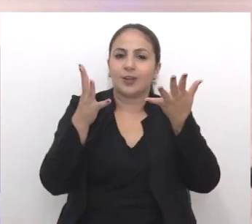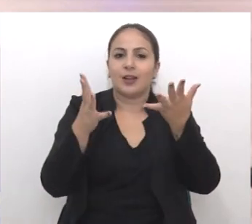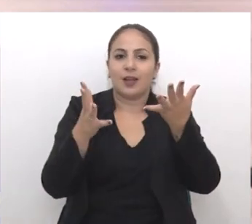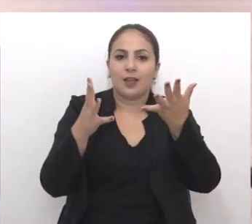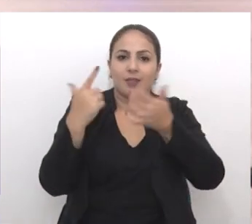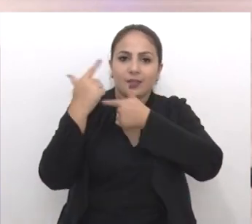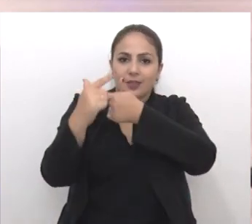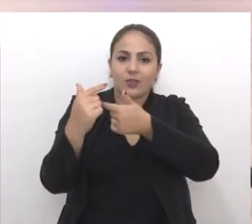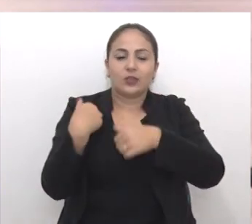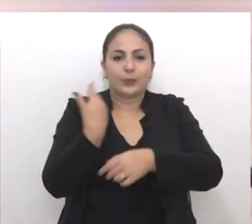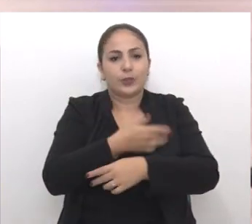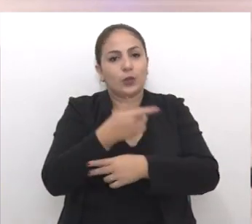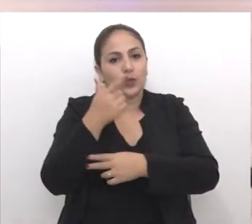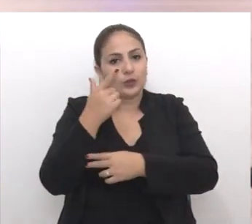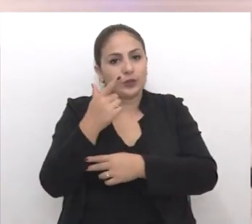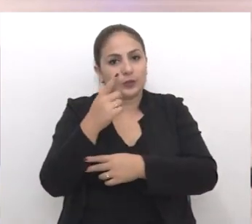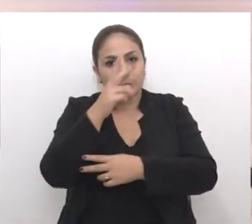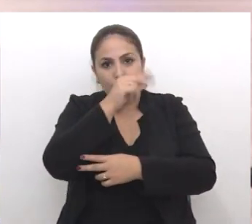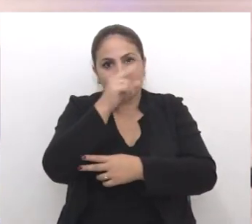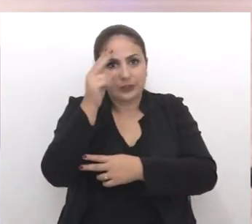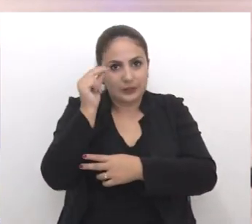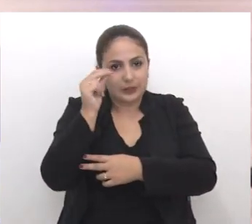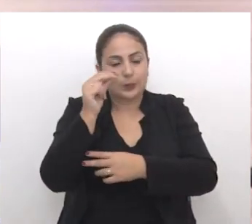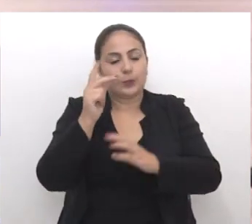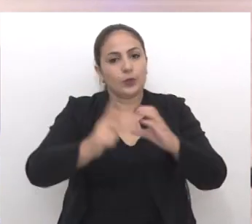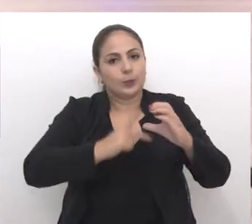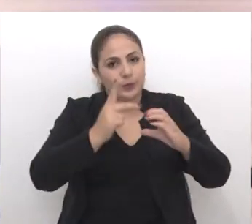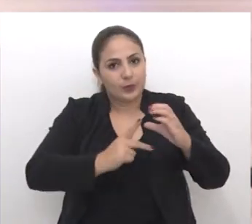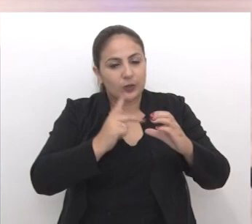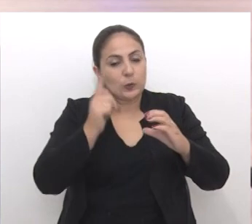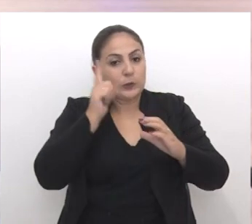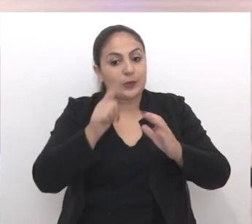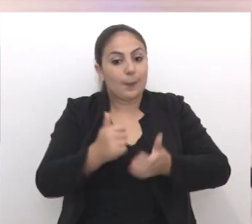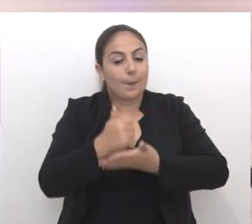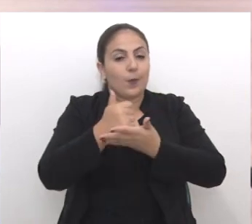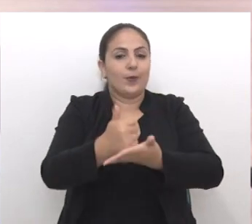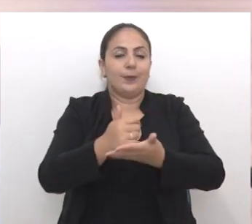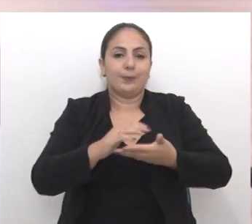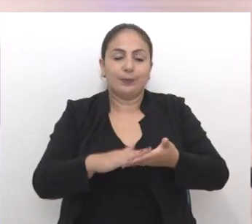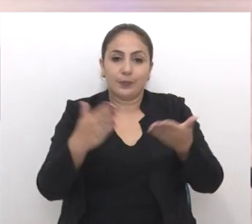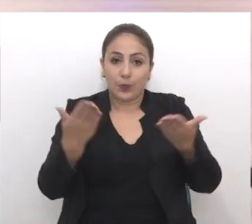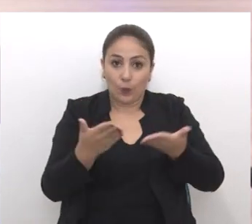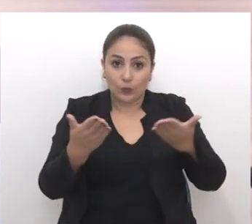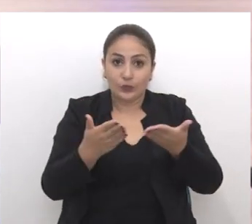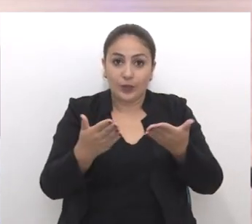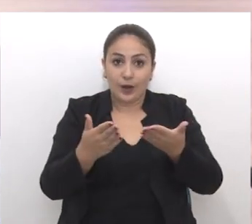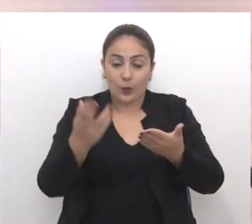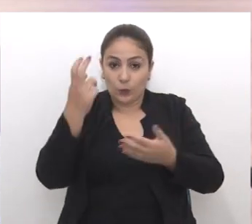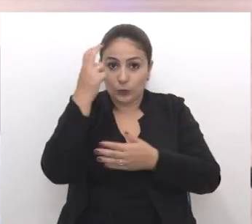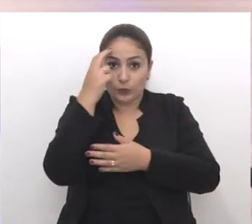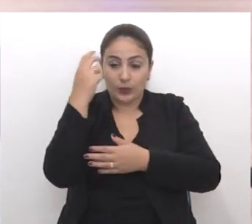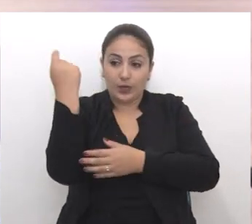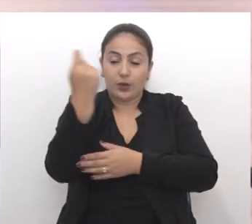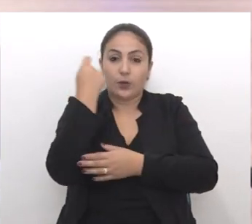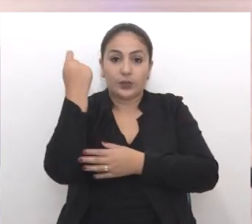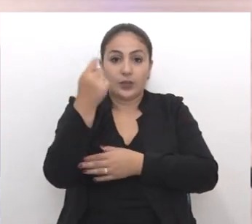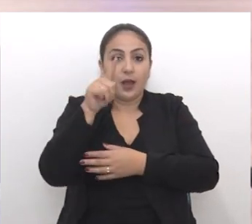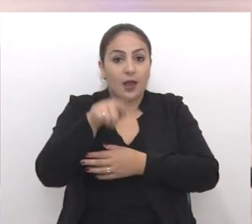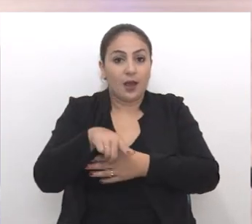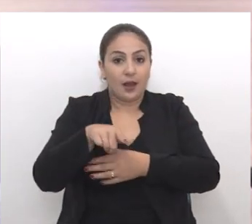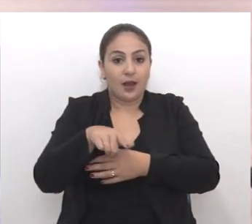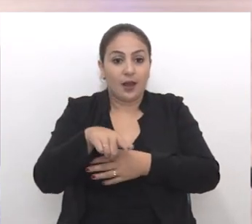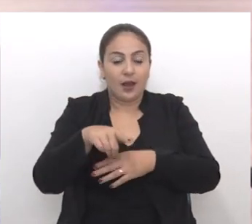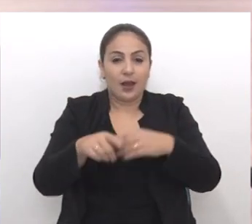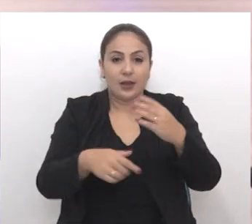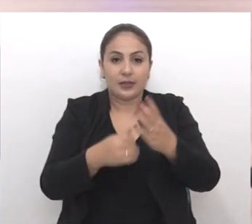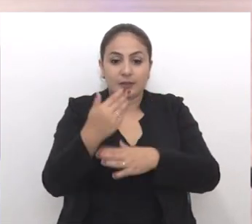nossa tradição e que nós, poder público, possamos apoiar, porque hoje a cultura rio-grandense é